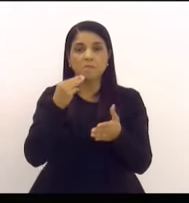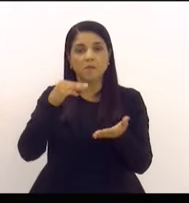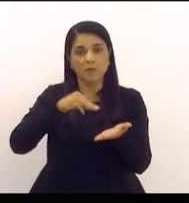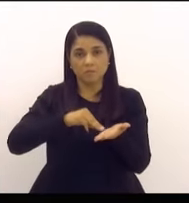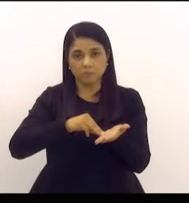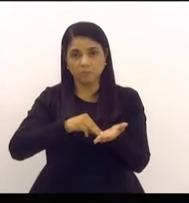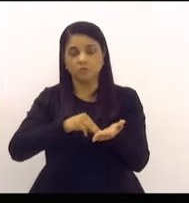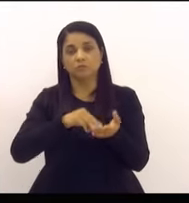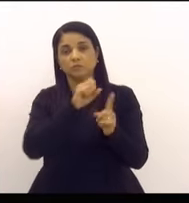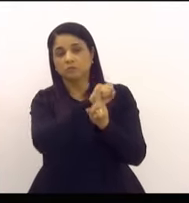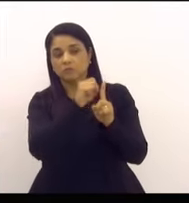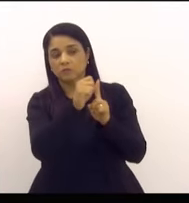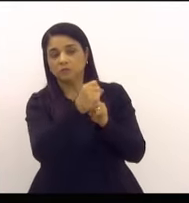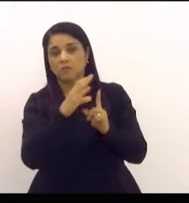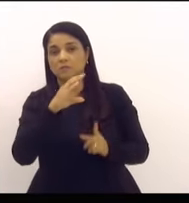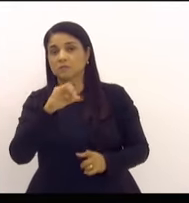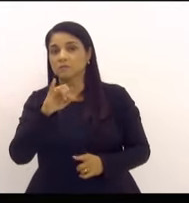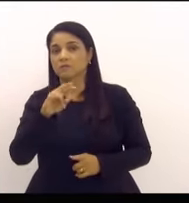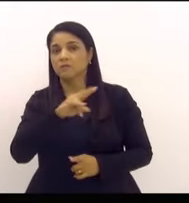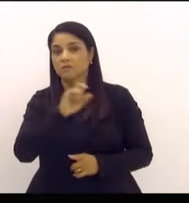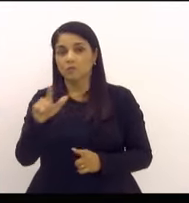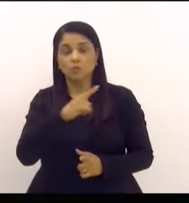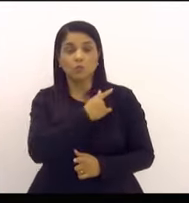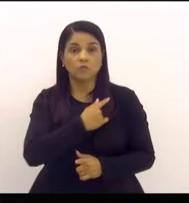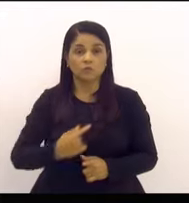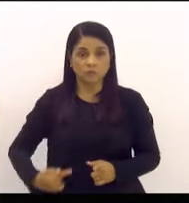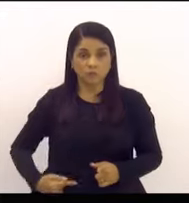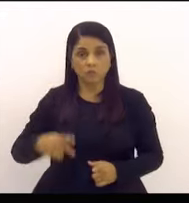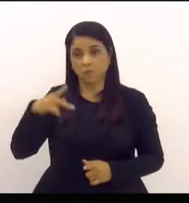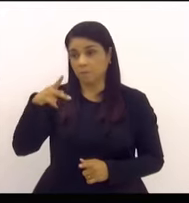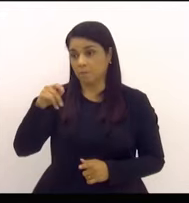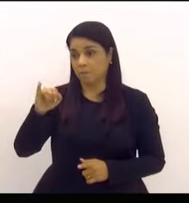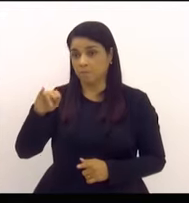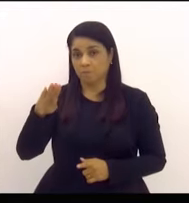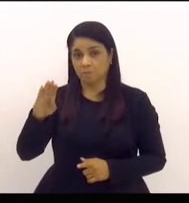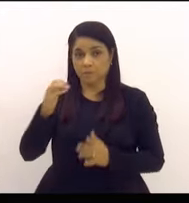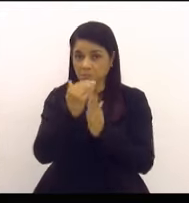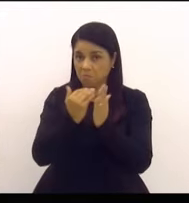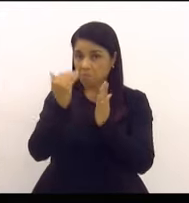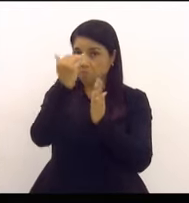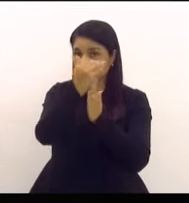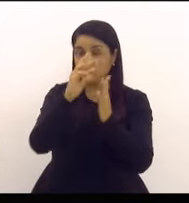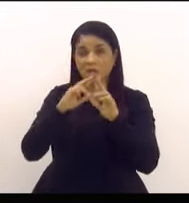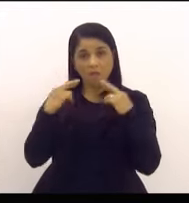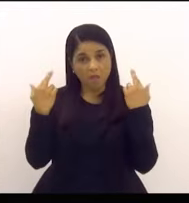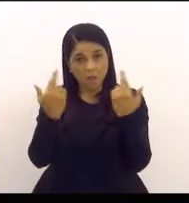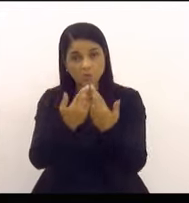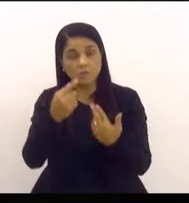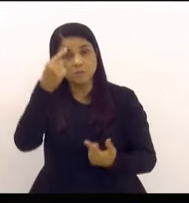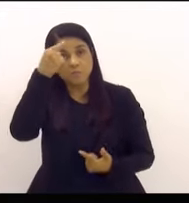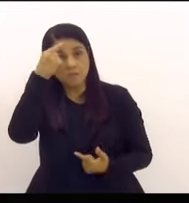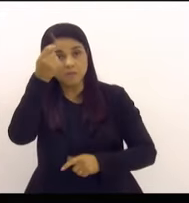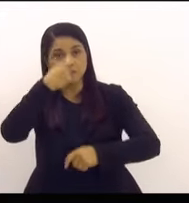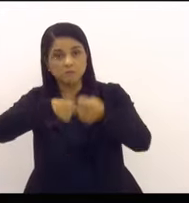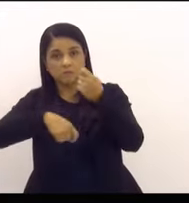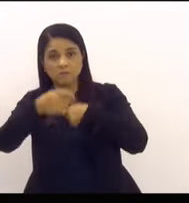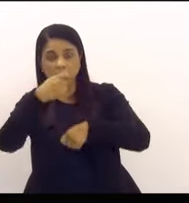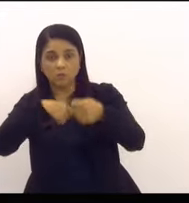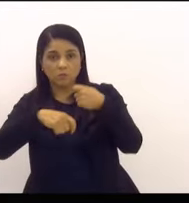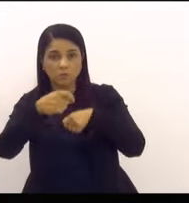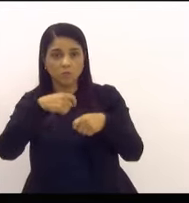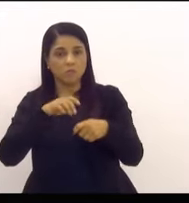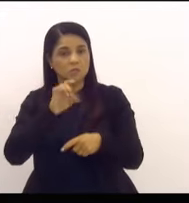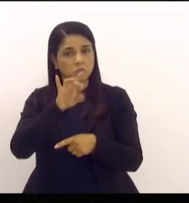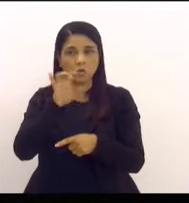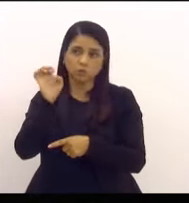civil? Ou seja, que os governadores que tenham maior PIB se reúnem, sim, e pensem a economia não só dos